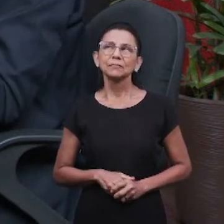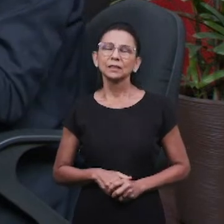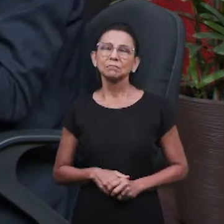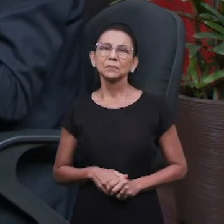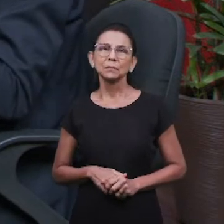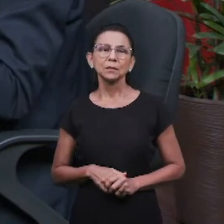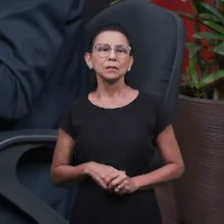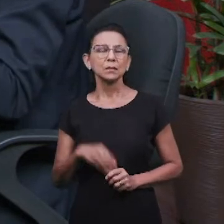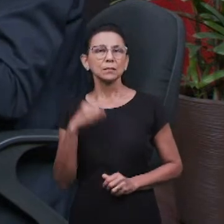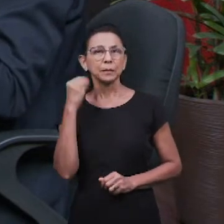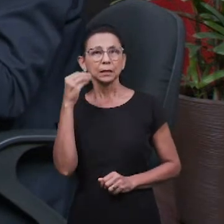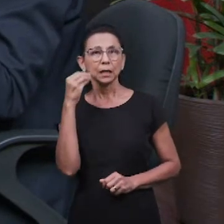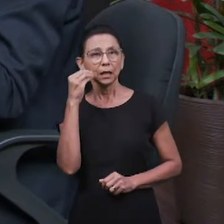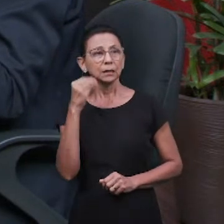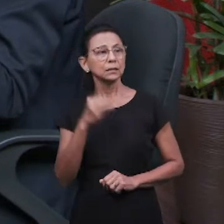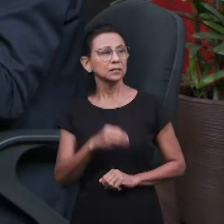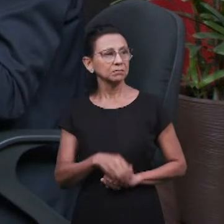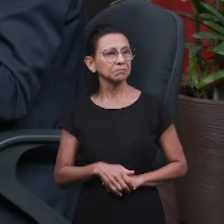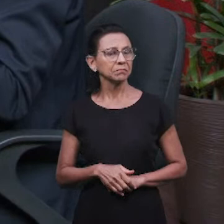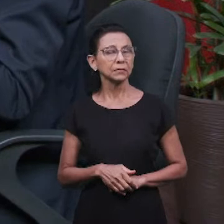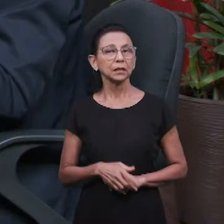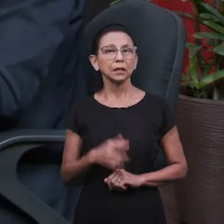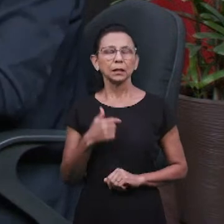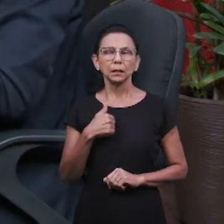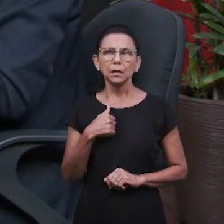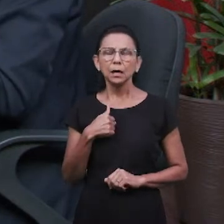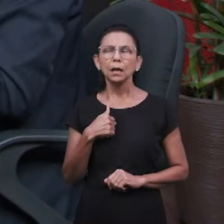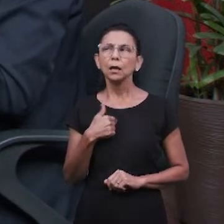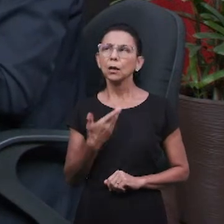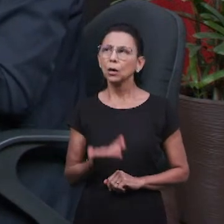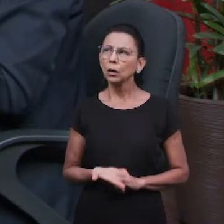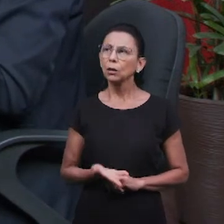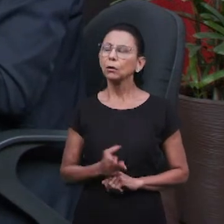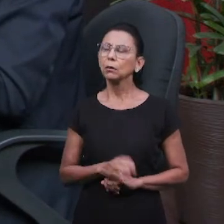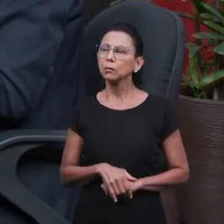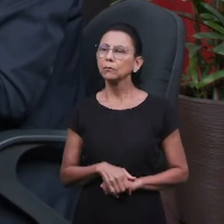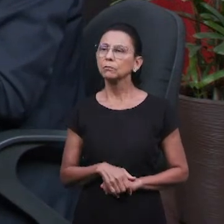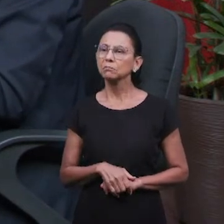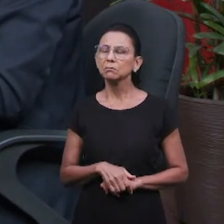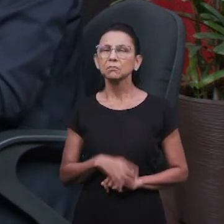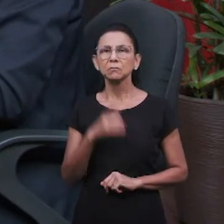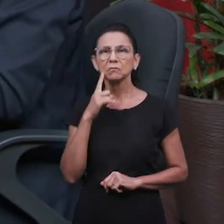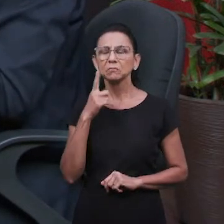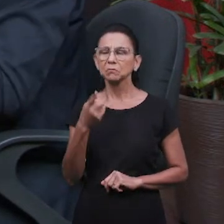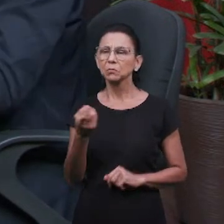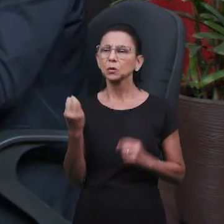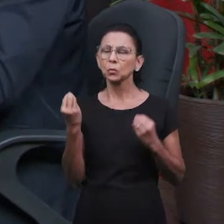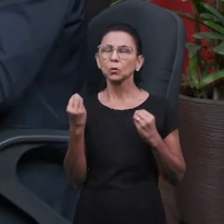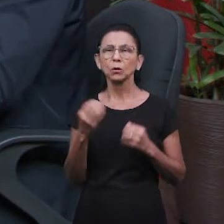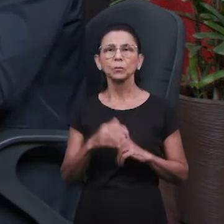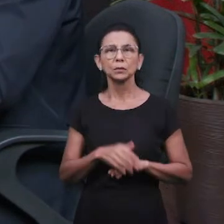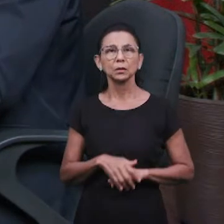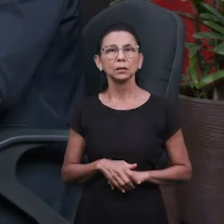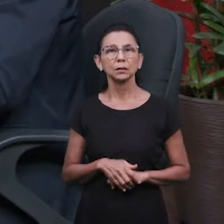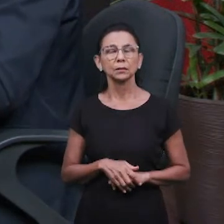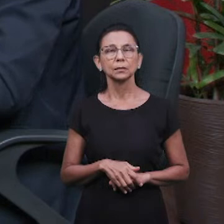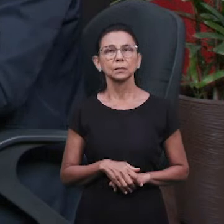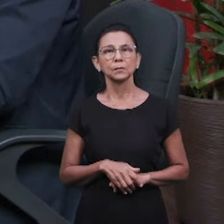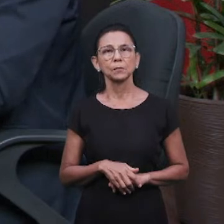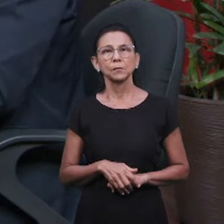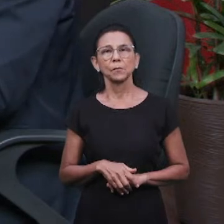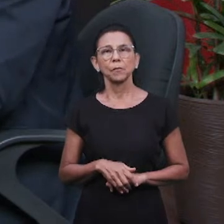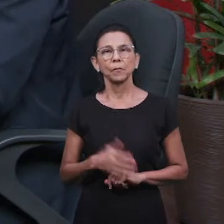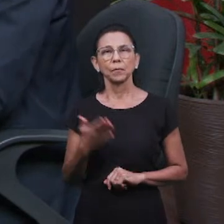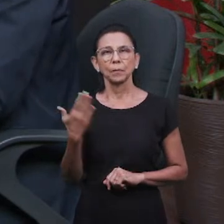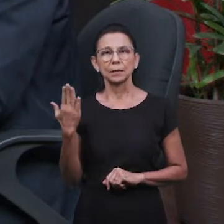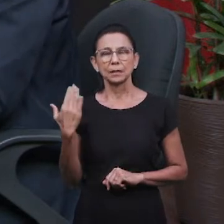foi uma experiência que eu não tinha, né? E você cresceu com isso? Cresci. No seu ministério, como pastor, no relacionamento com o rebanho? Porque eu me lembro quando